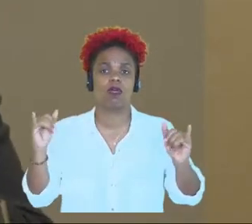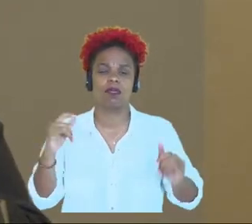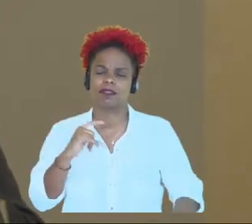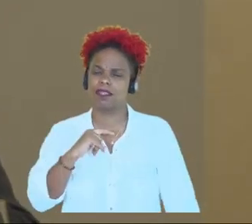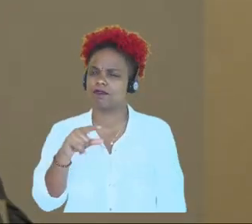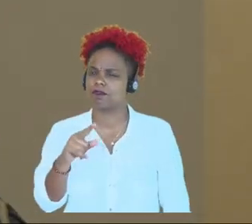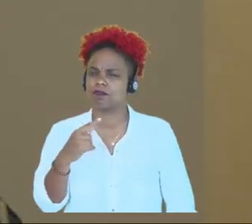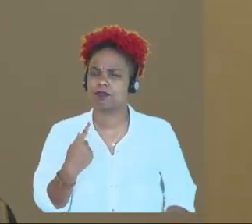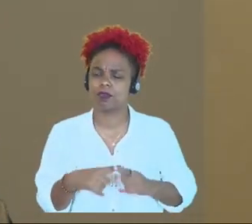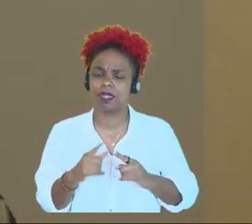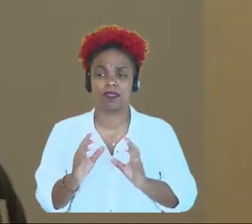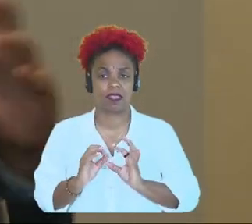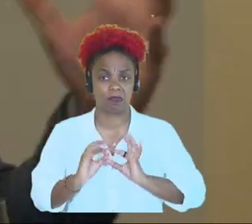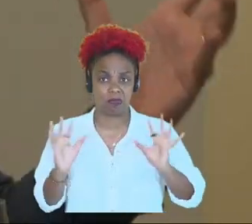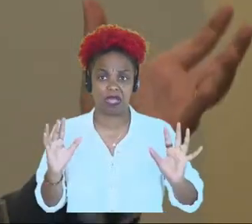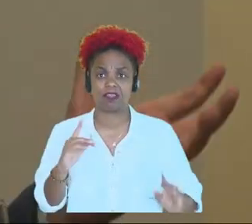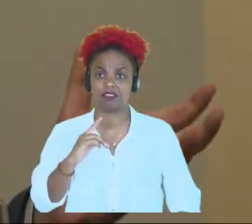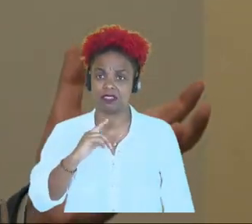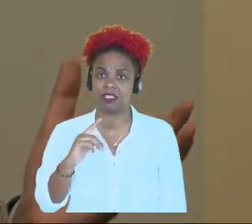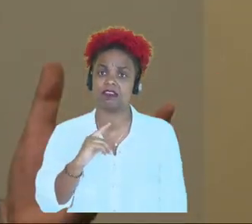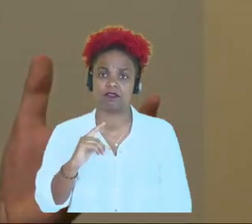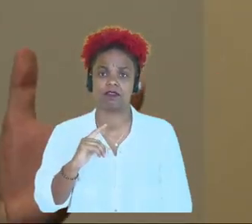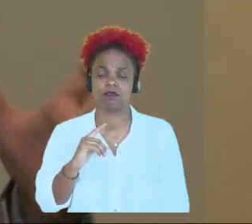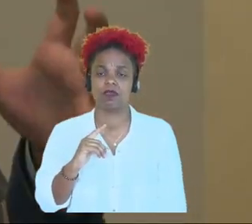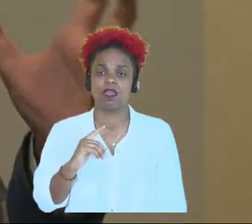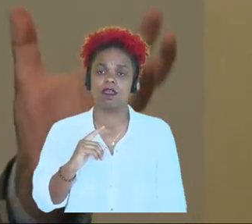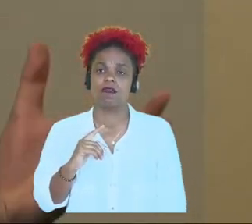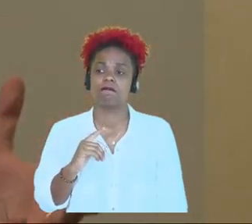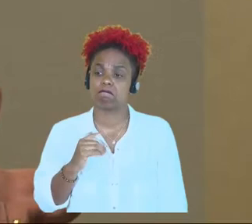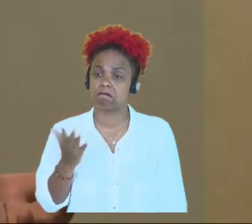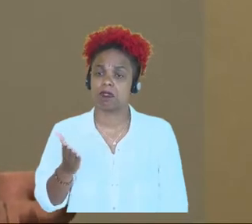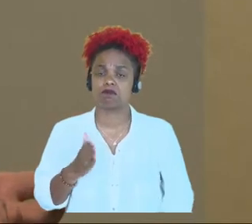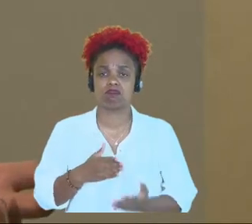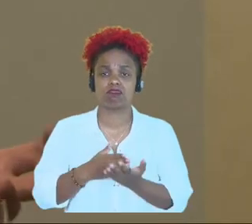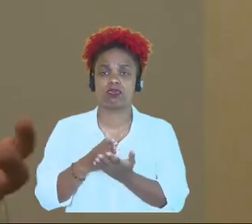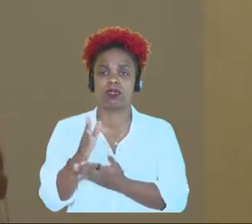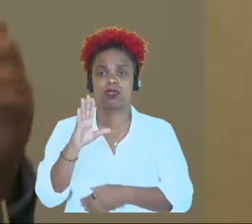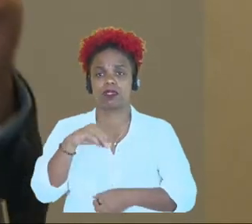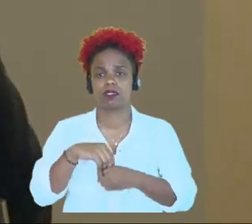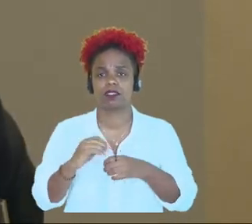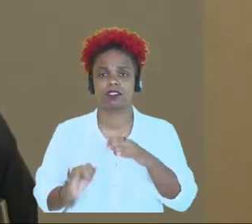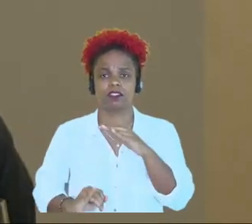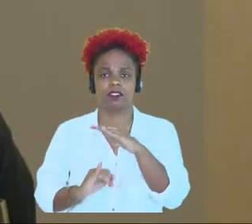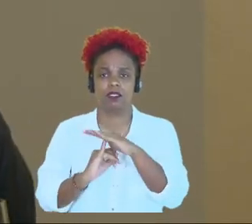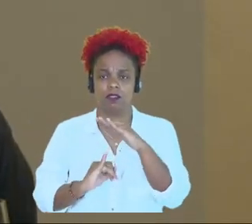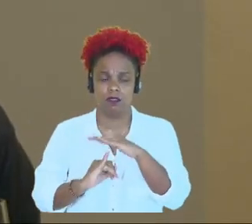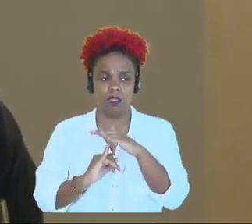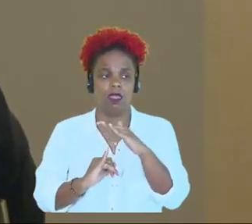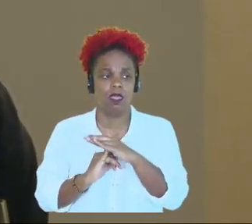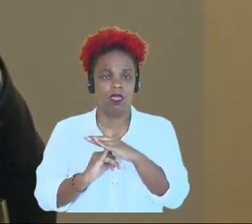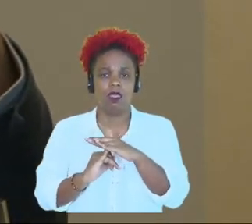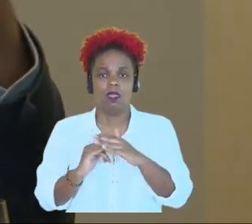formalmente democrático, um país que mantém um verniz institucional